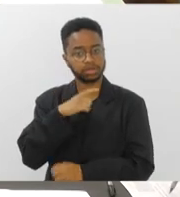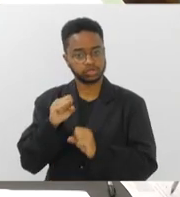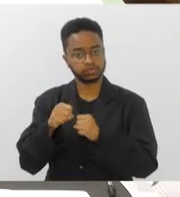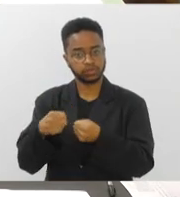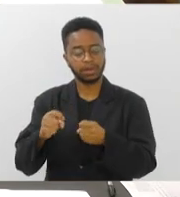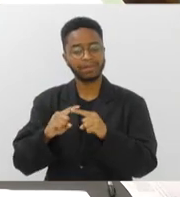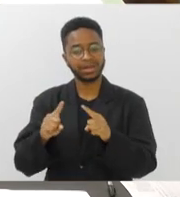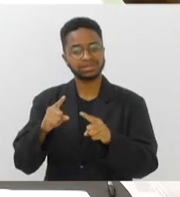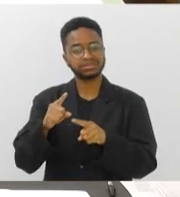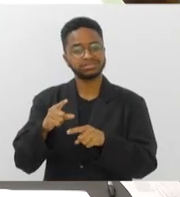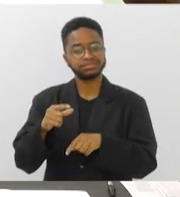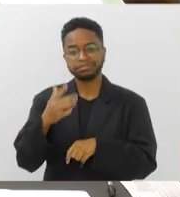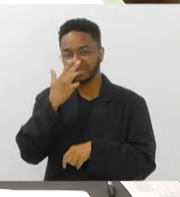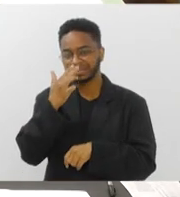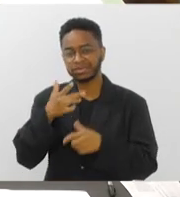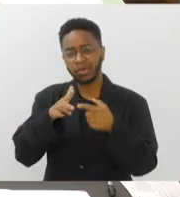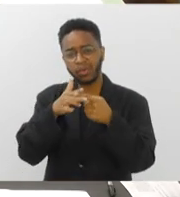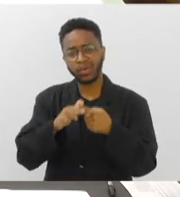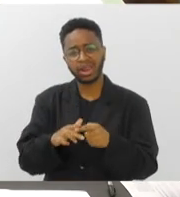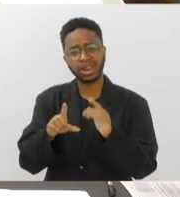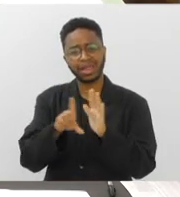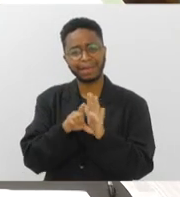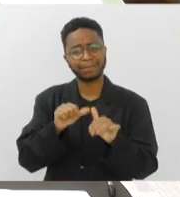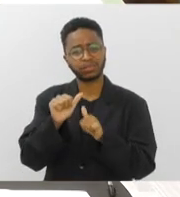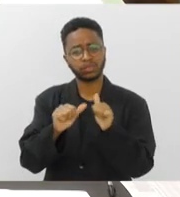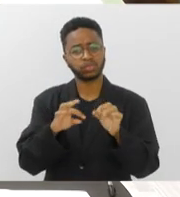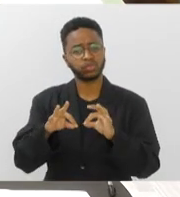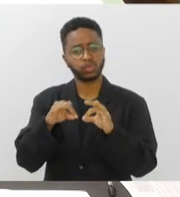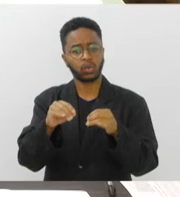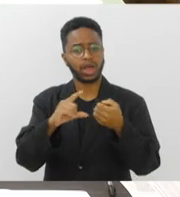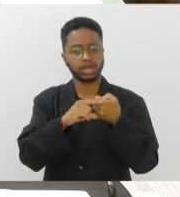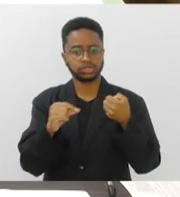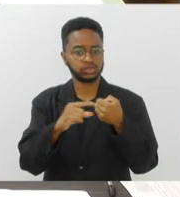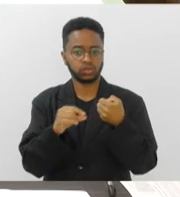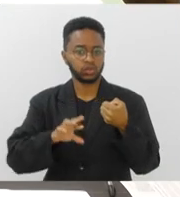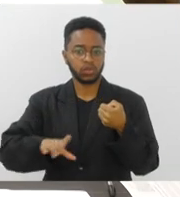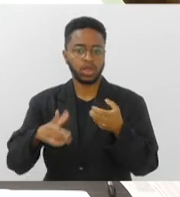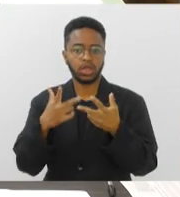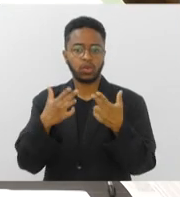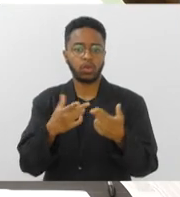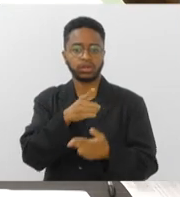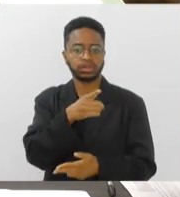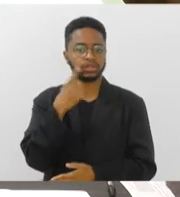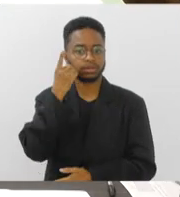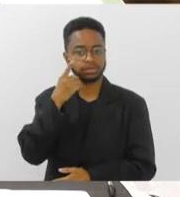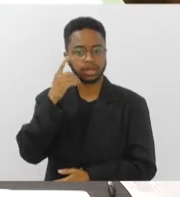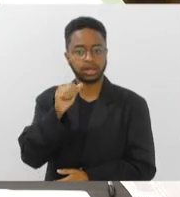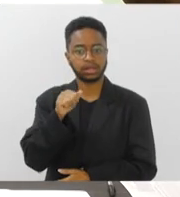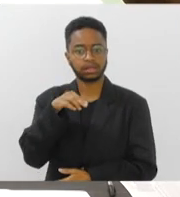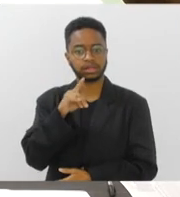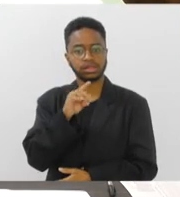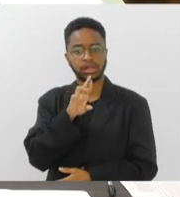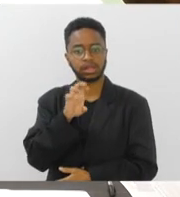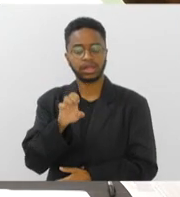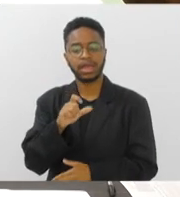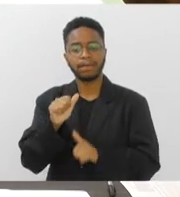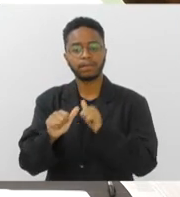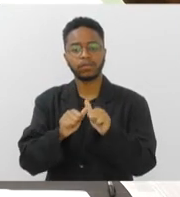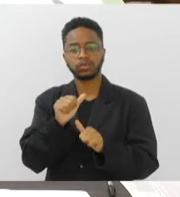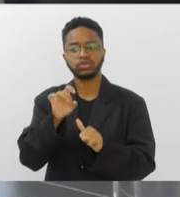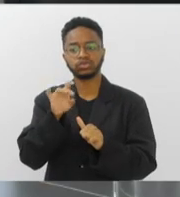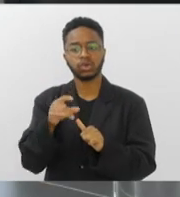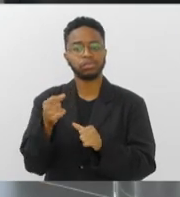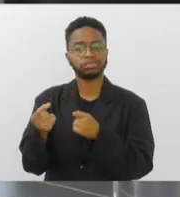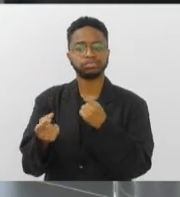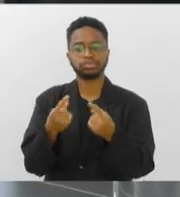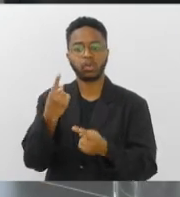de correção da lei, mexer nos artigos todos da lei, não é como no caso anterior do deputado Andrezinho, que é só uma alteração pontual